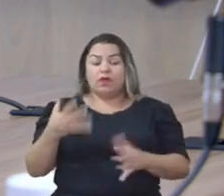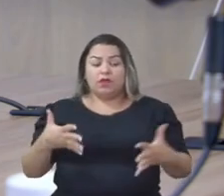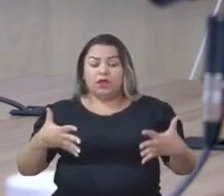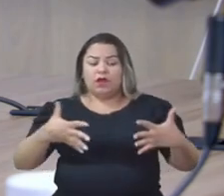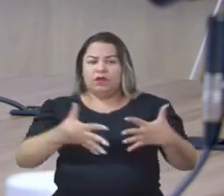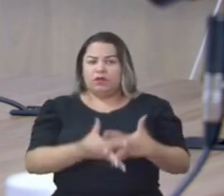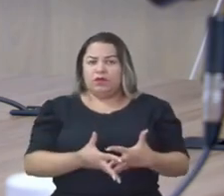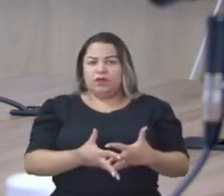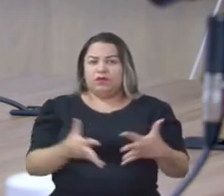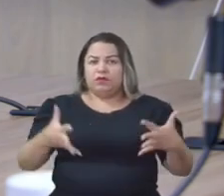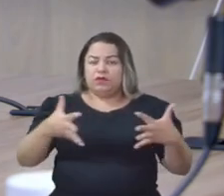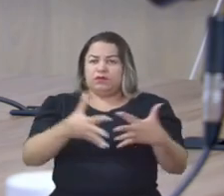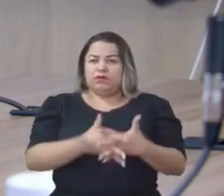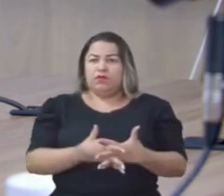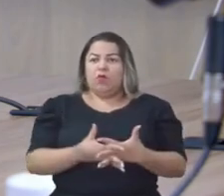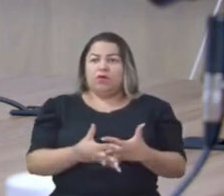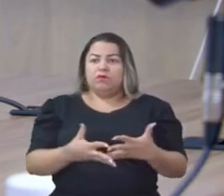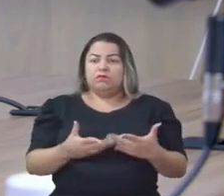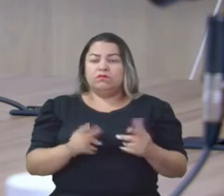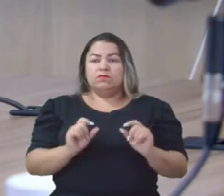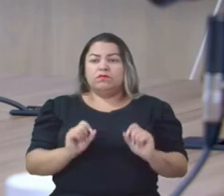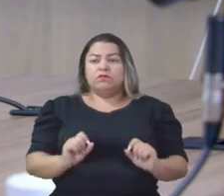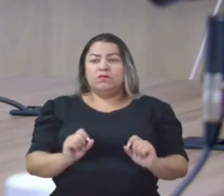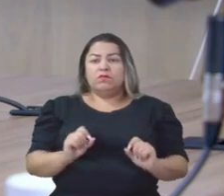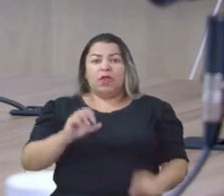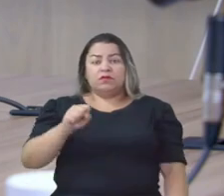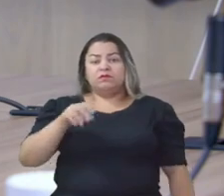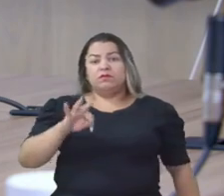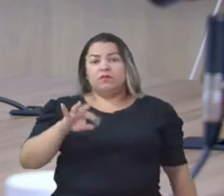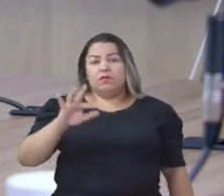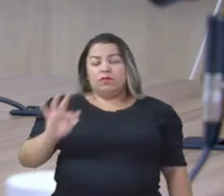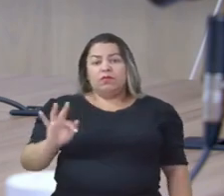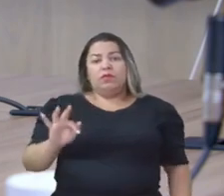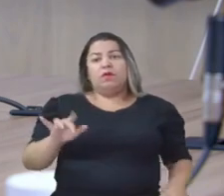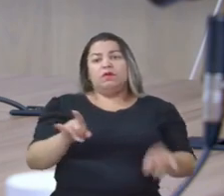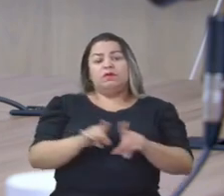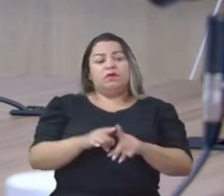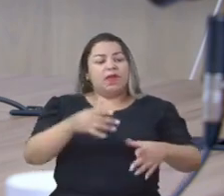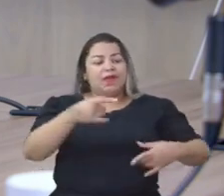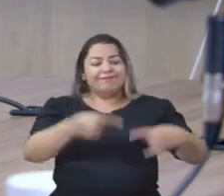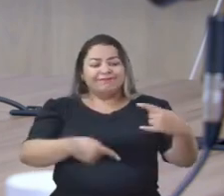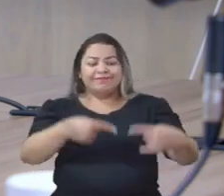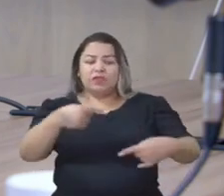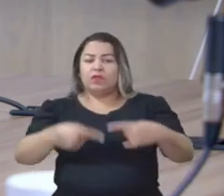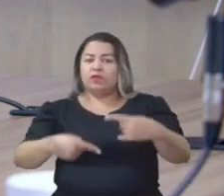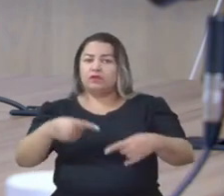conflitos, enquanto o STF insiste em discutir